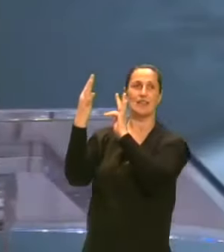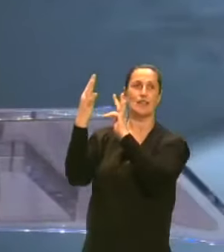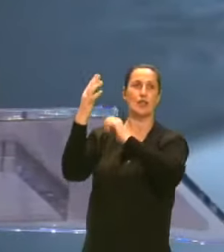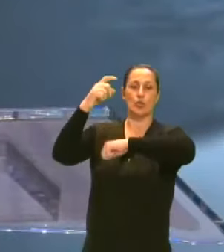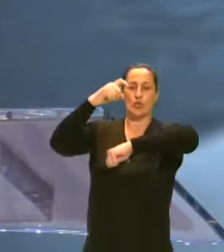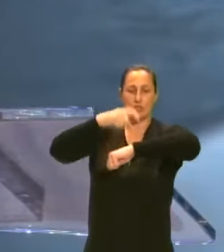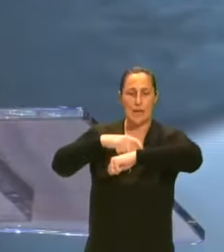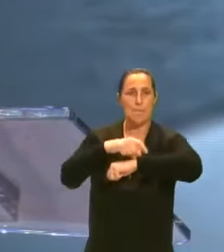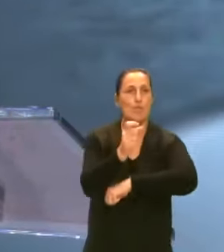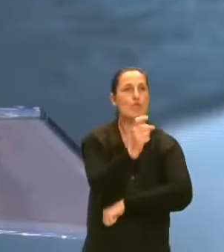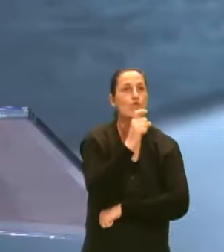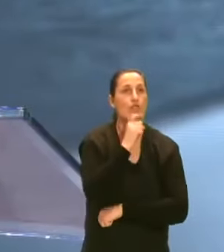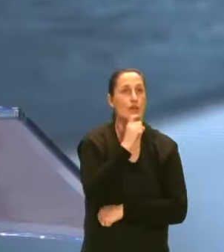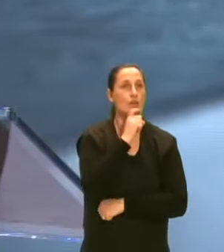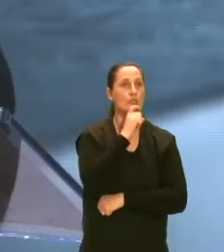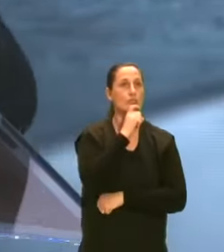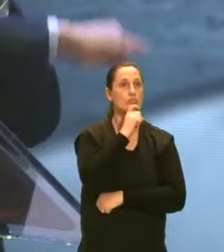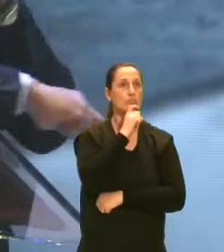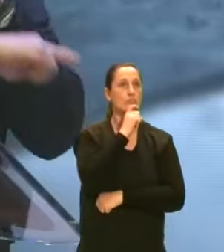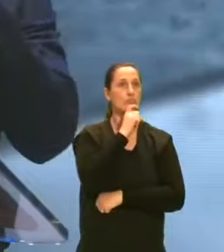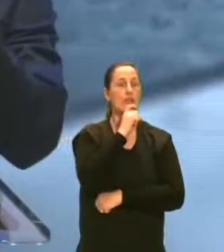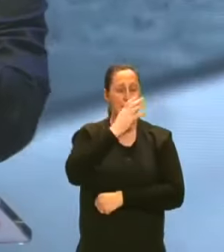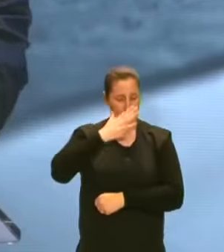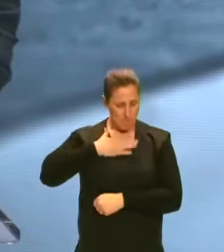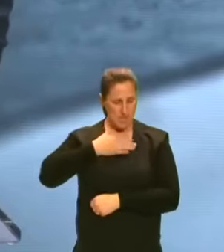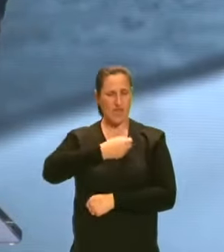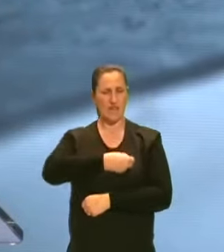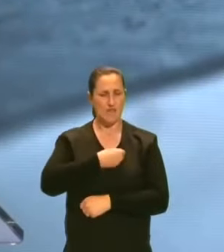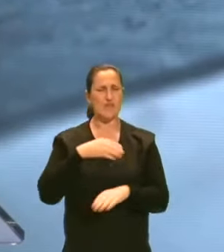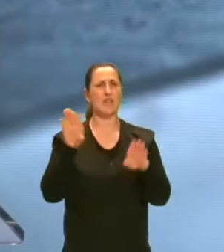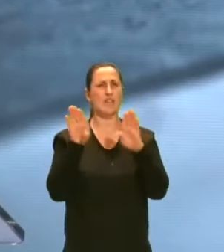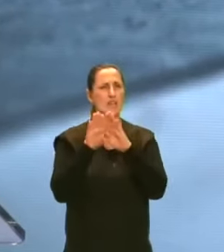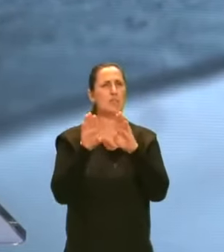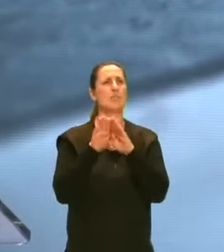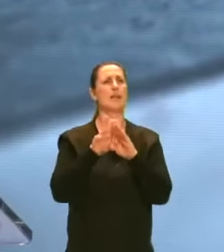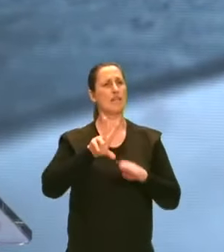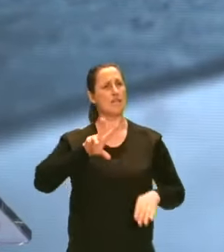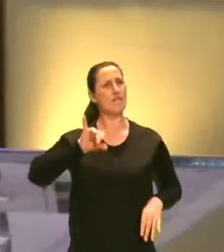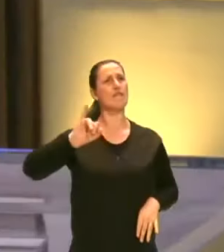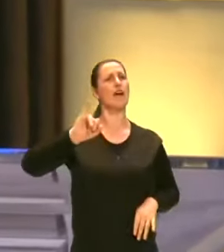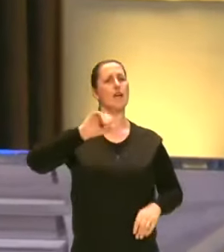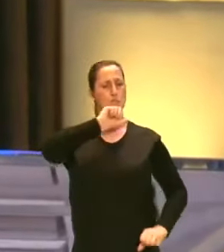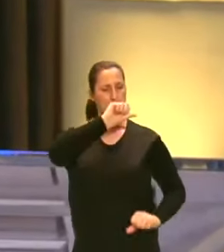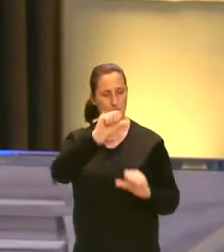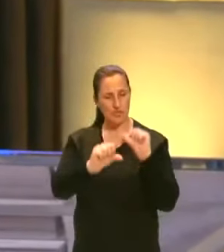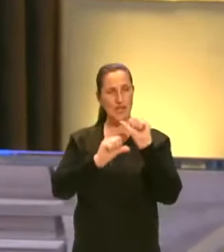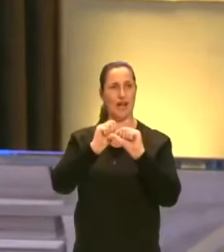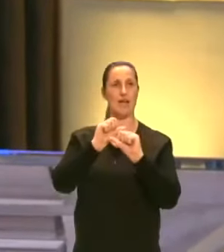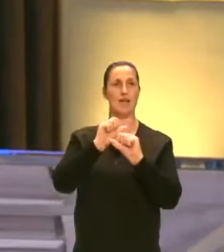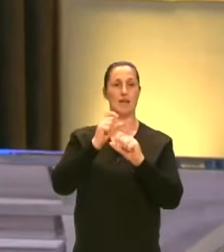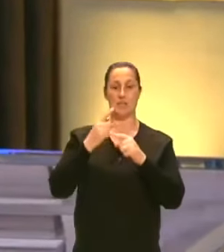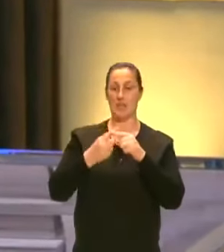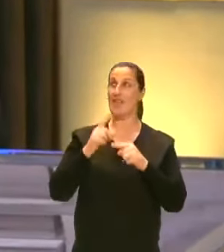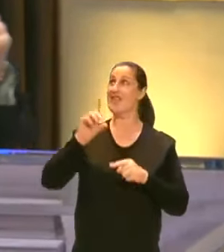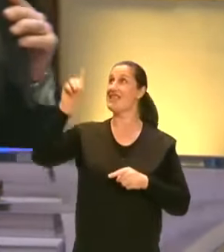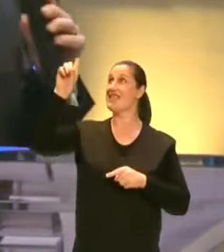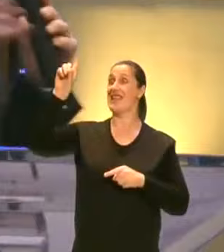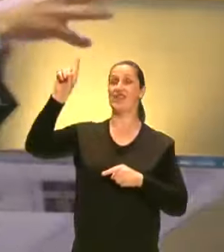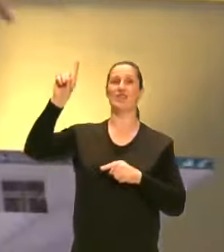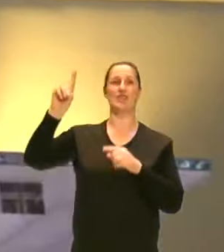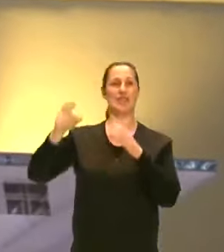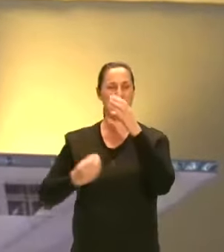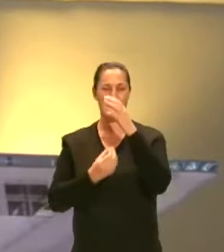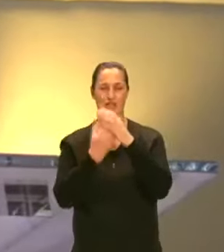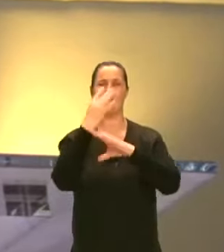frio, a minha vida há de florescer, porque o meu Deus é um Deus criador dos céus e da terra. Quando você olhar